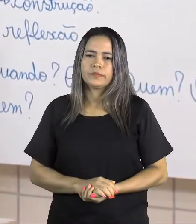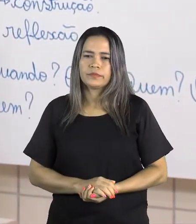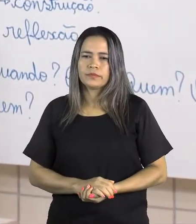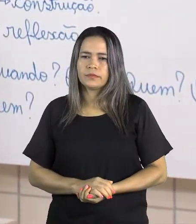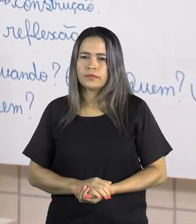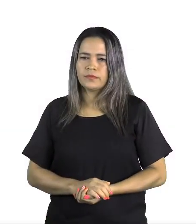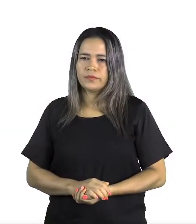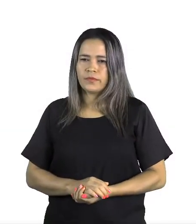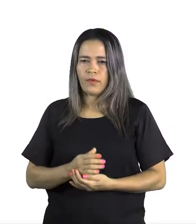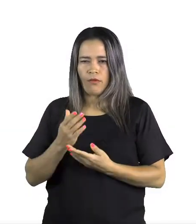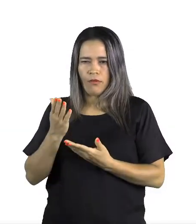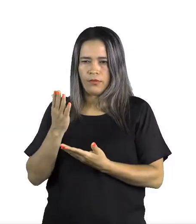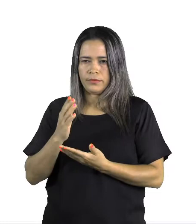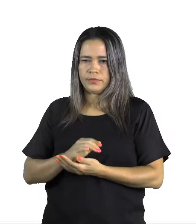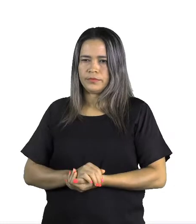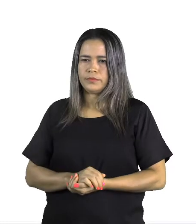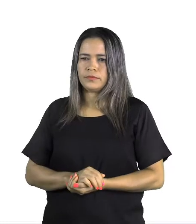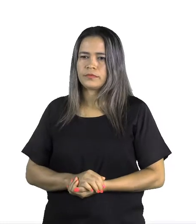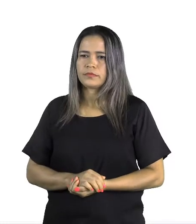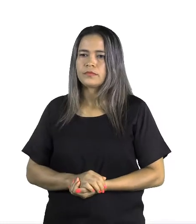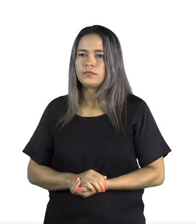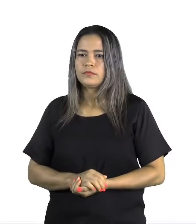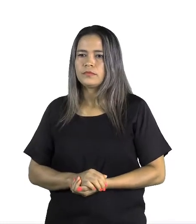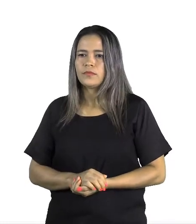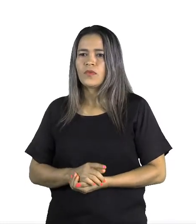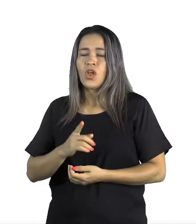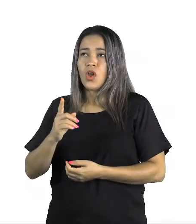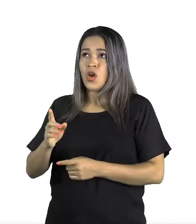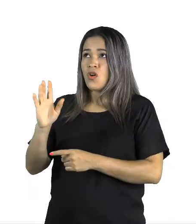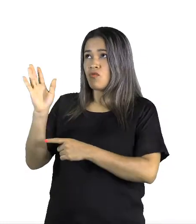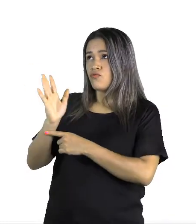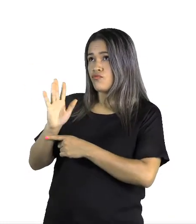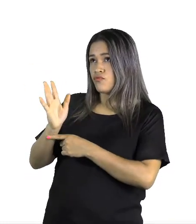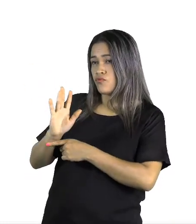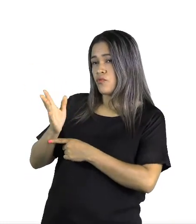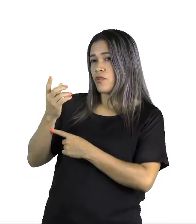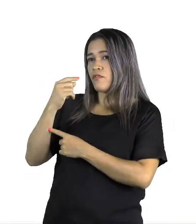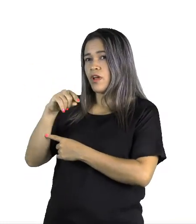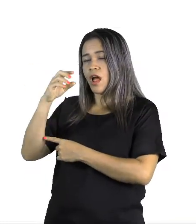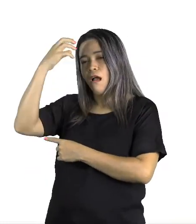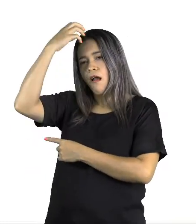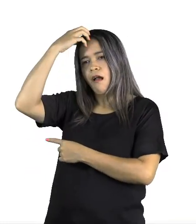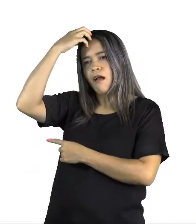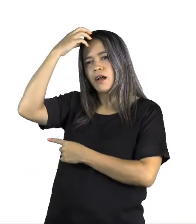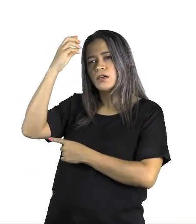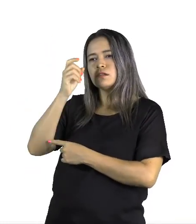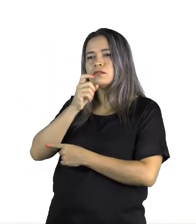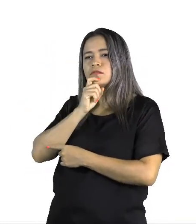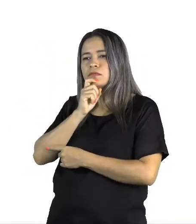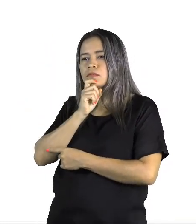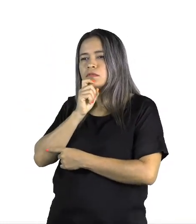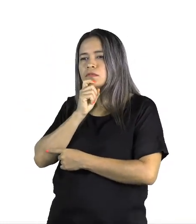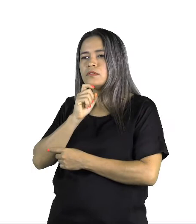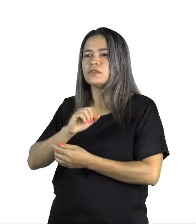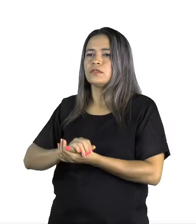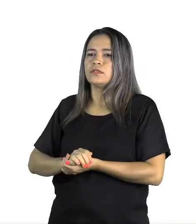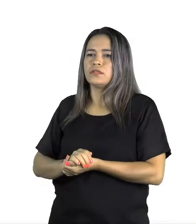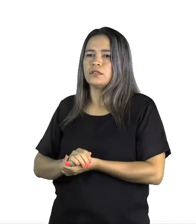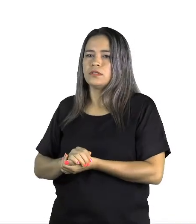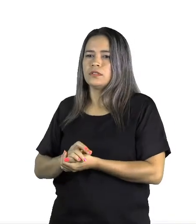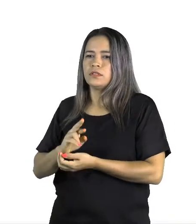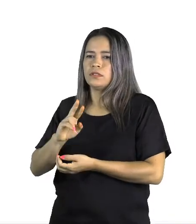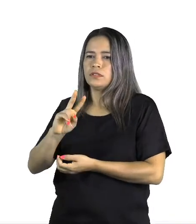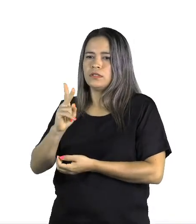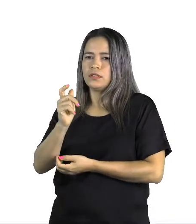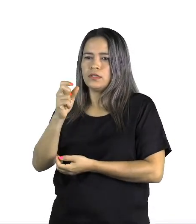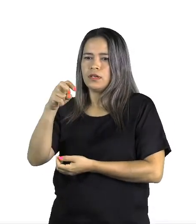Tá vendo? Aí eu conto, o filme foi inspirado na Rainha das Neves, de Hans Christian Andersen. Conta